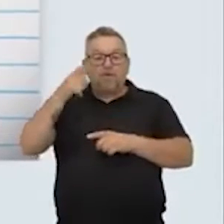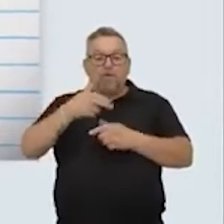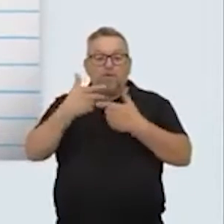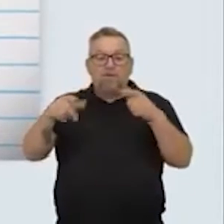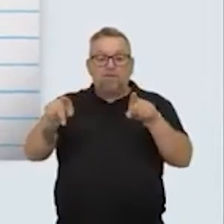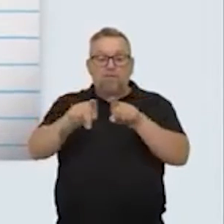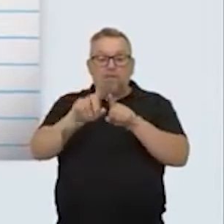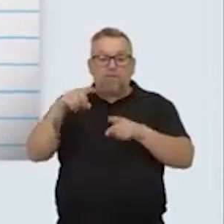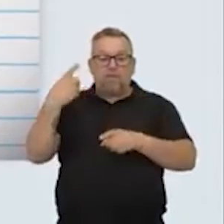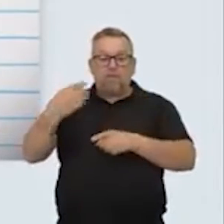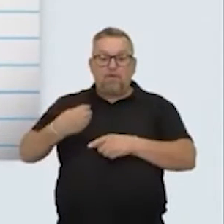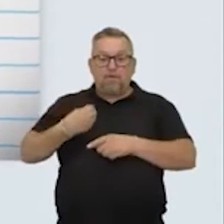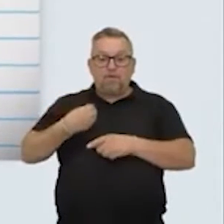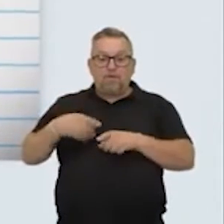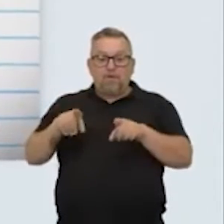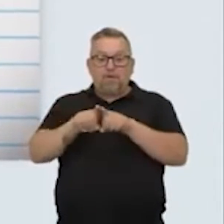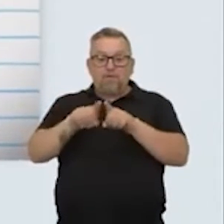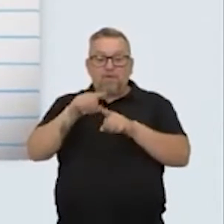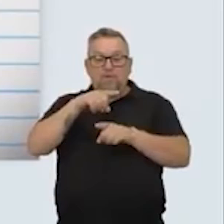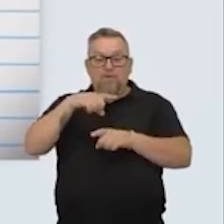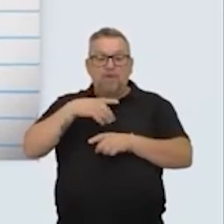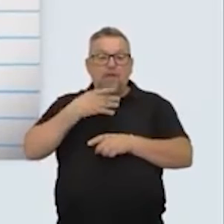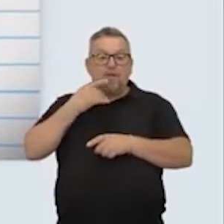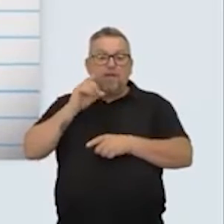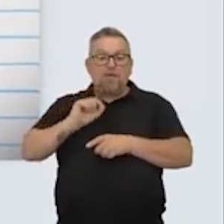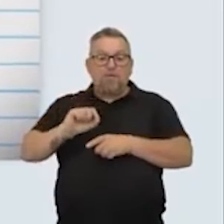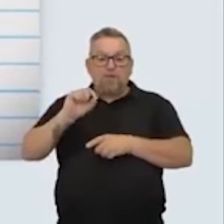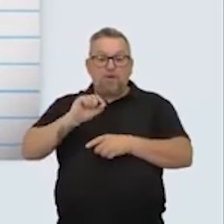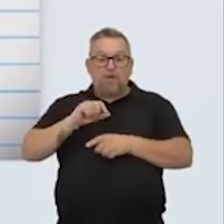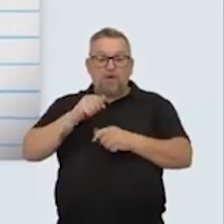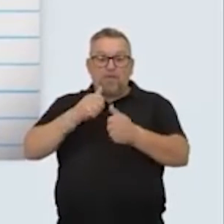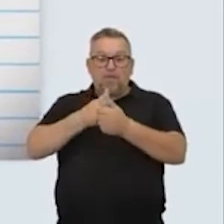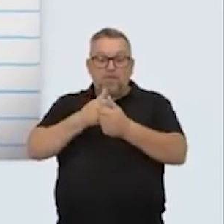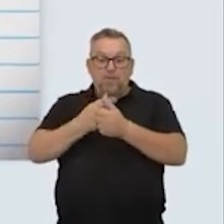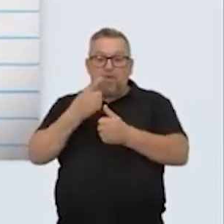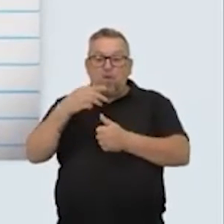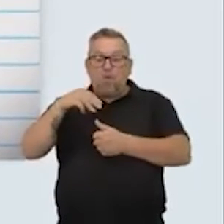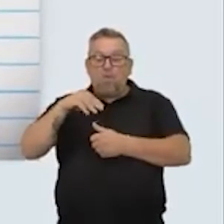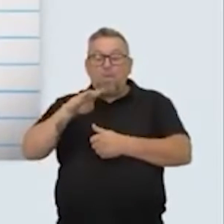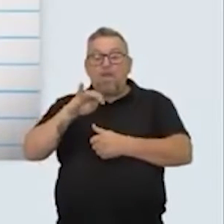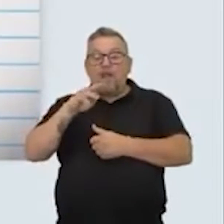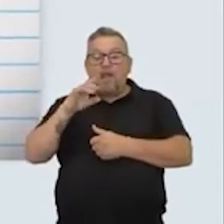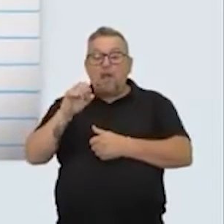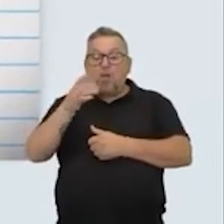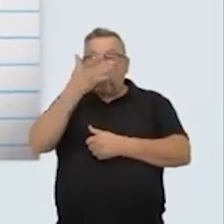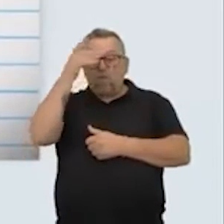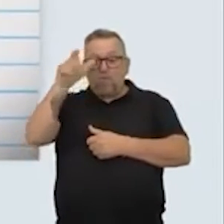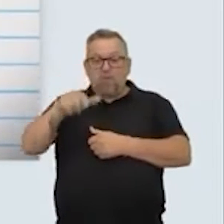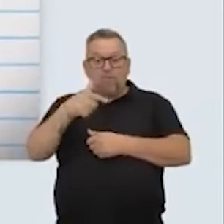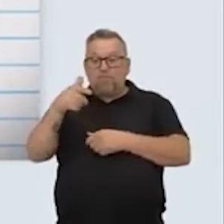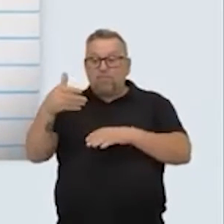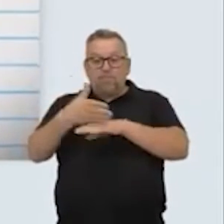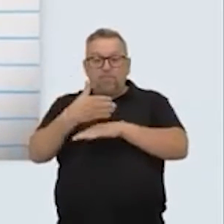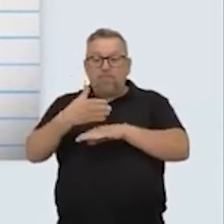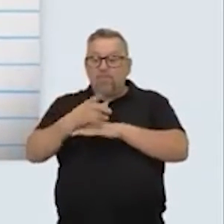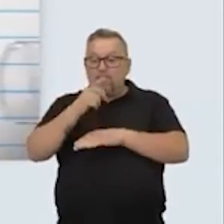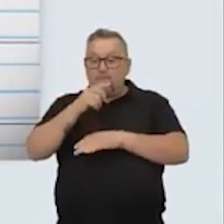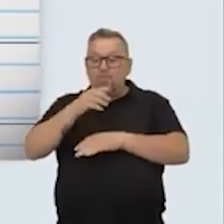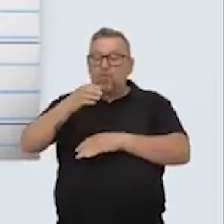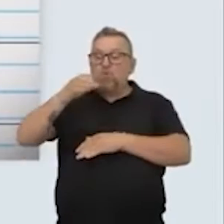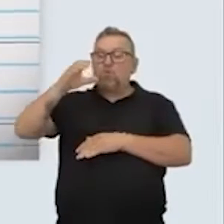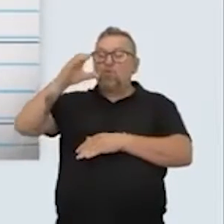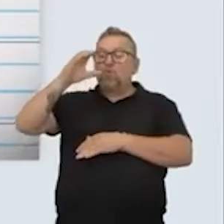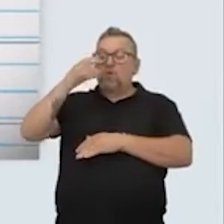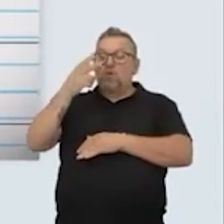de nossa vida. E então, você tem sede de quê? Aproximadamente 1 bilhão de pessoas em todo o mundo não têm acesso à água potável e cerca